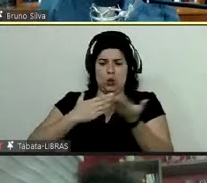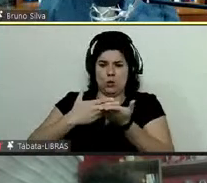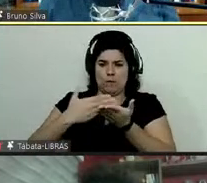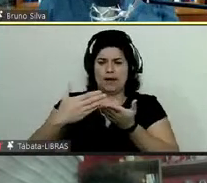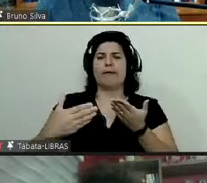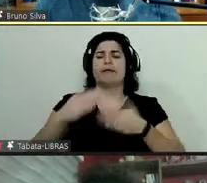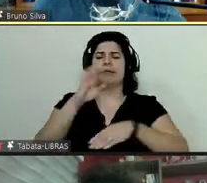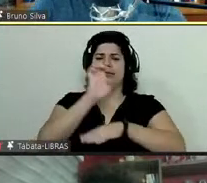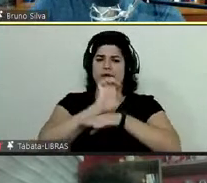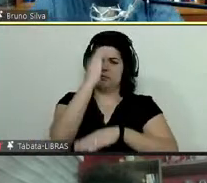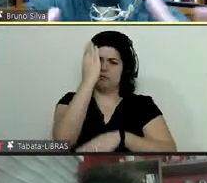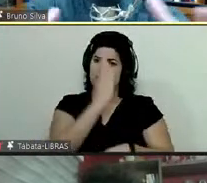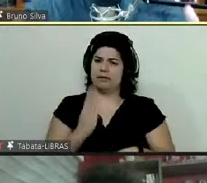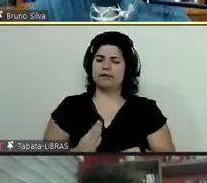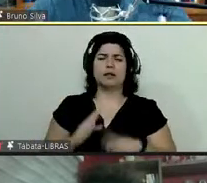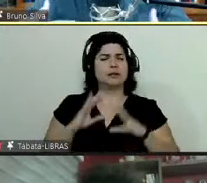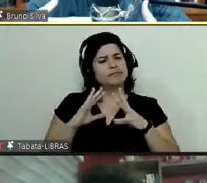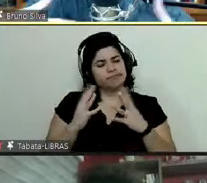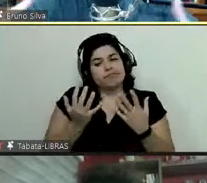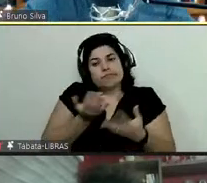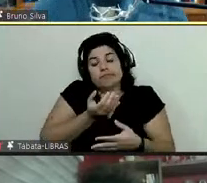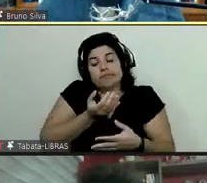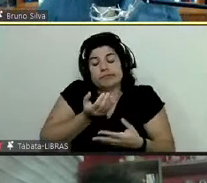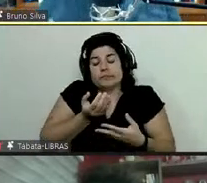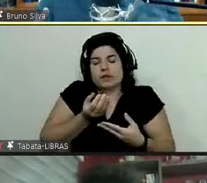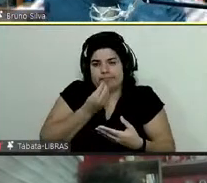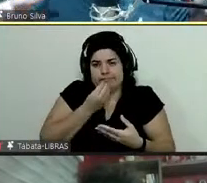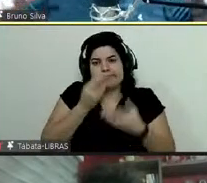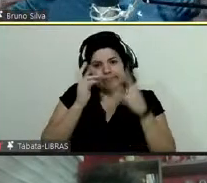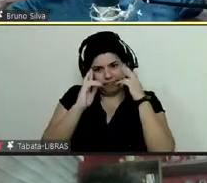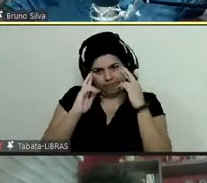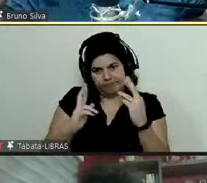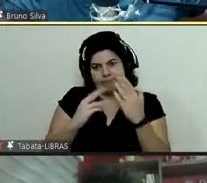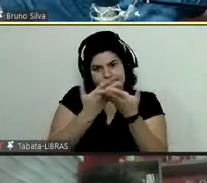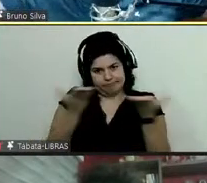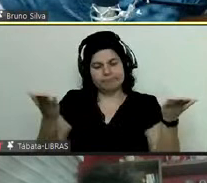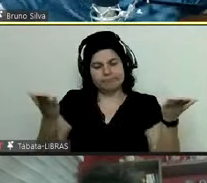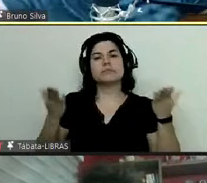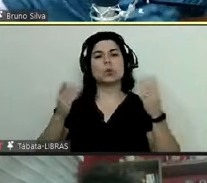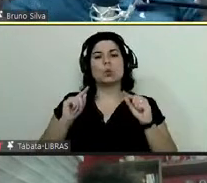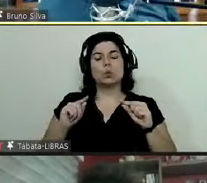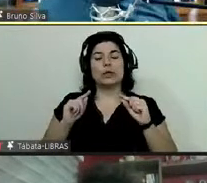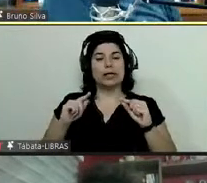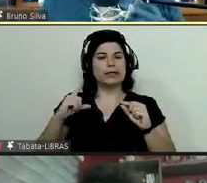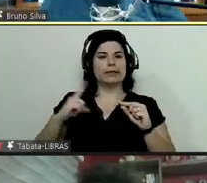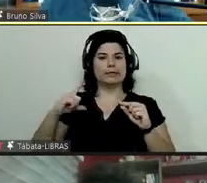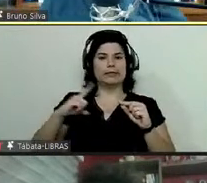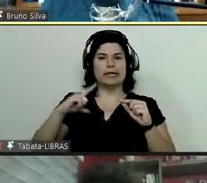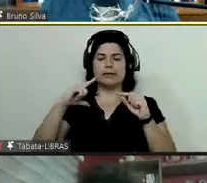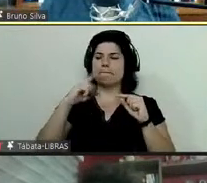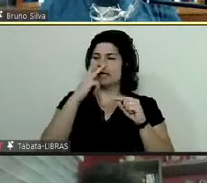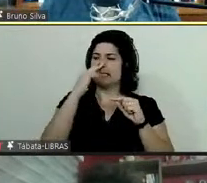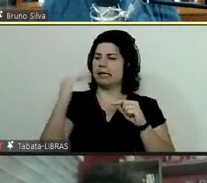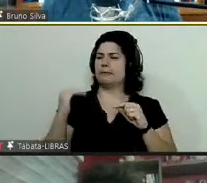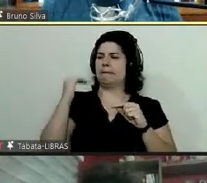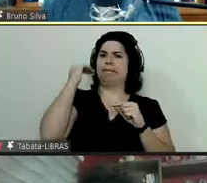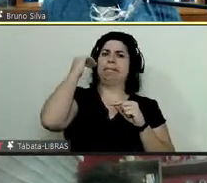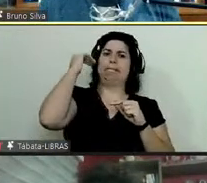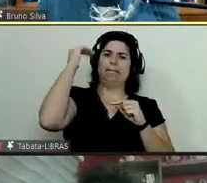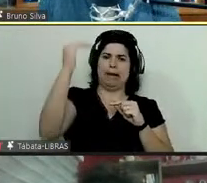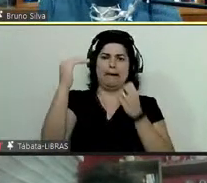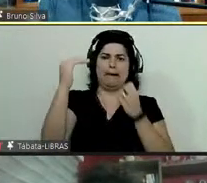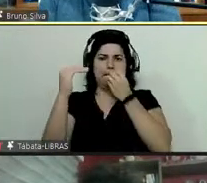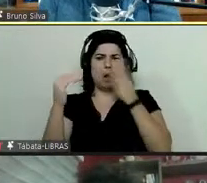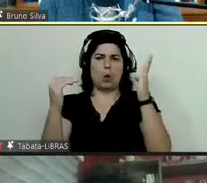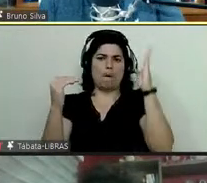brasileiro esses caras né Com todo respeito nesse caso sempre se colocaram como meio que acima do bem e do Mal historicamente pensando né